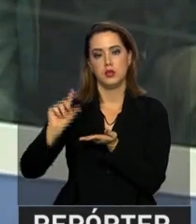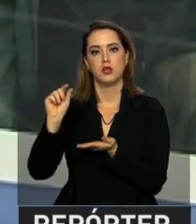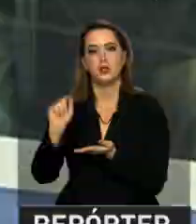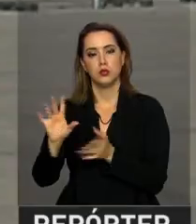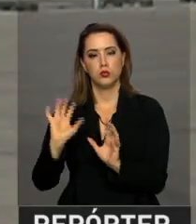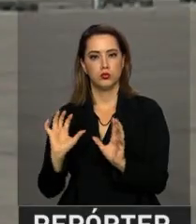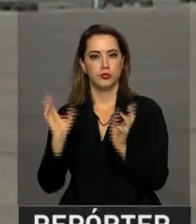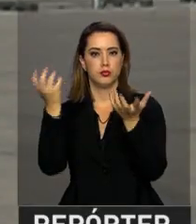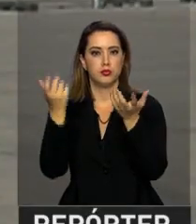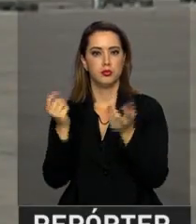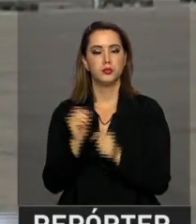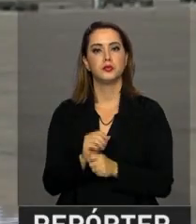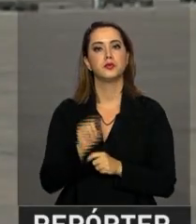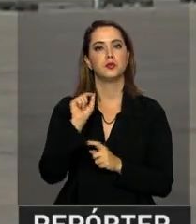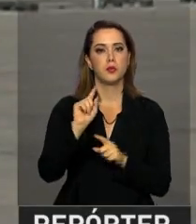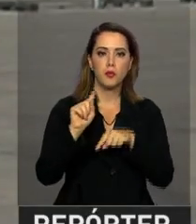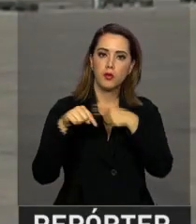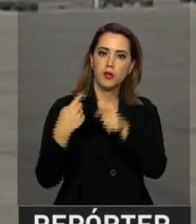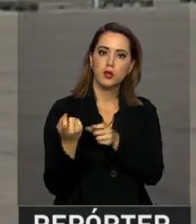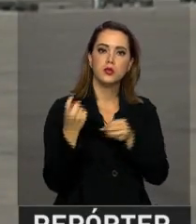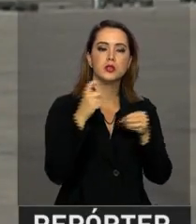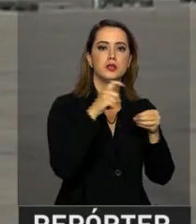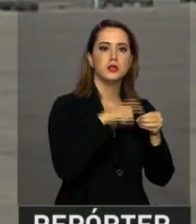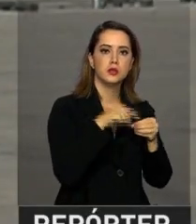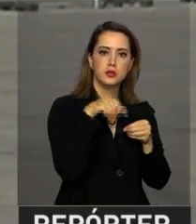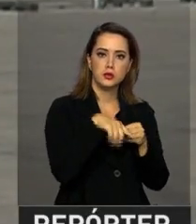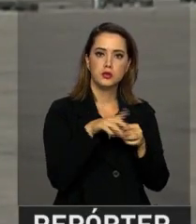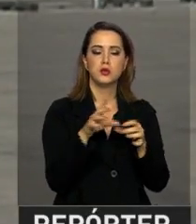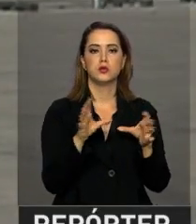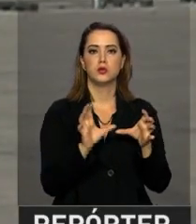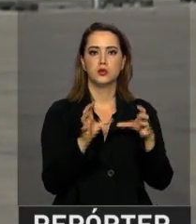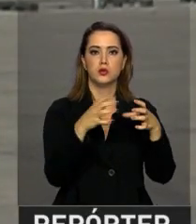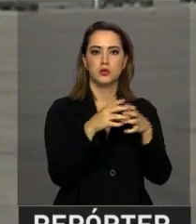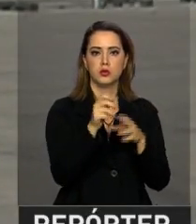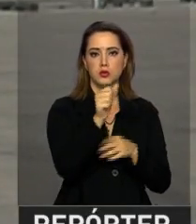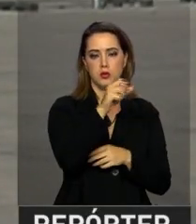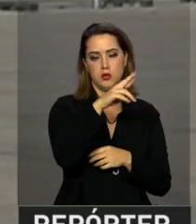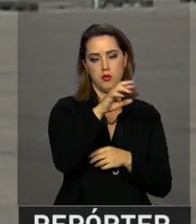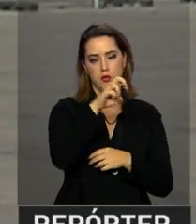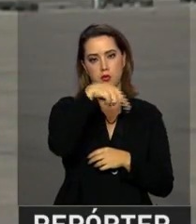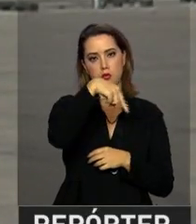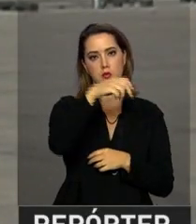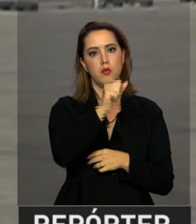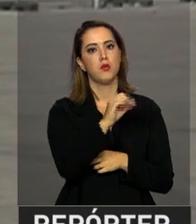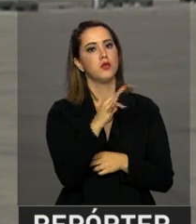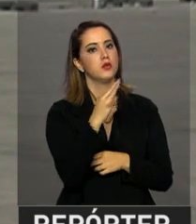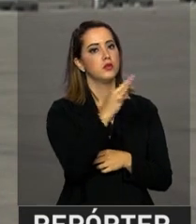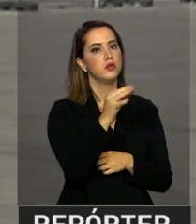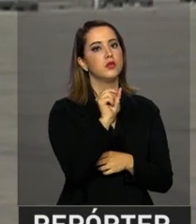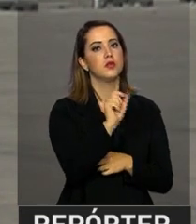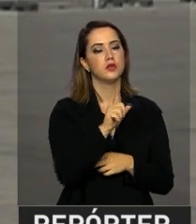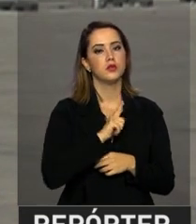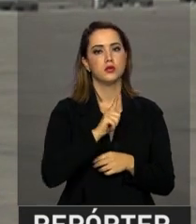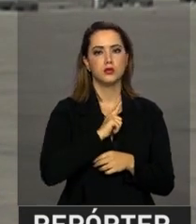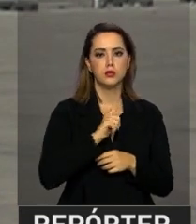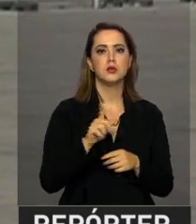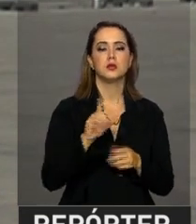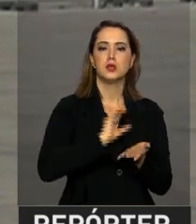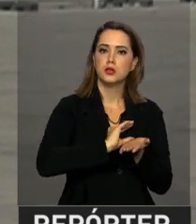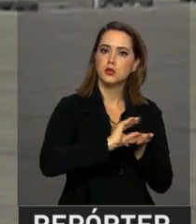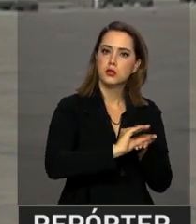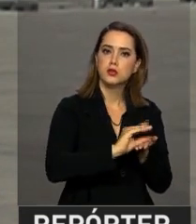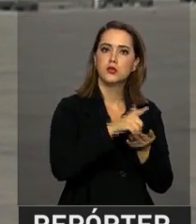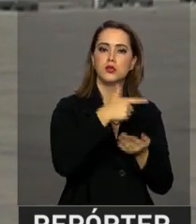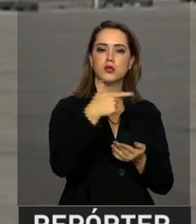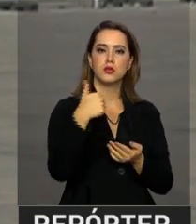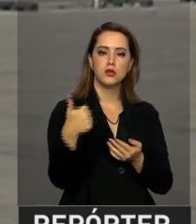climatização em seguida Eles voltaram para a Arena do Futuro que vai receber as disputas do Handball e também tem investimentos federais da